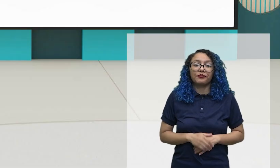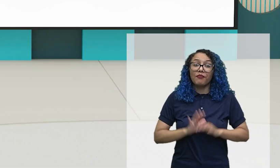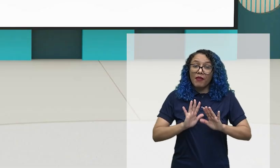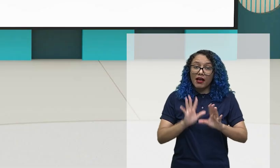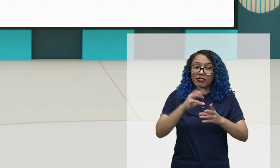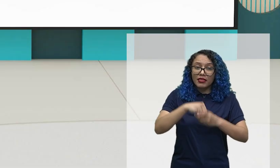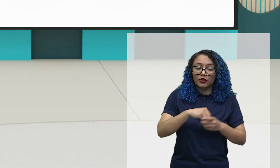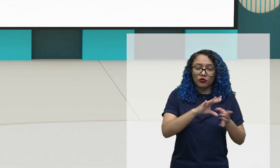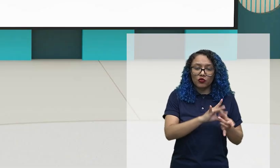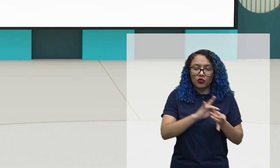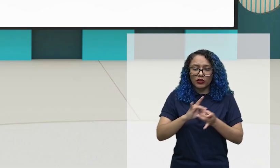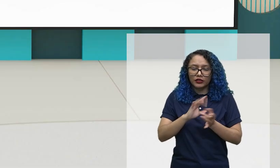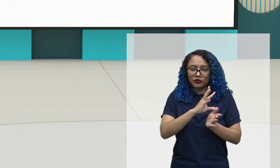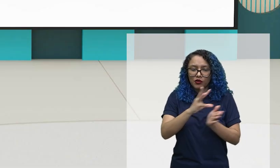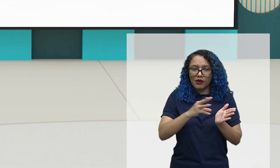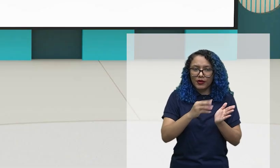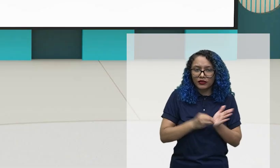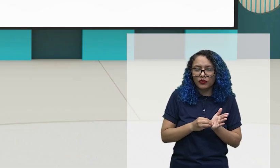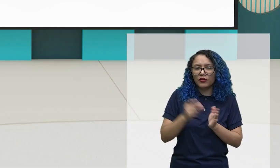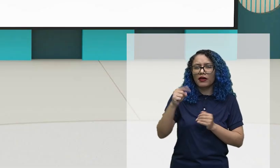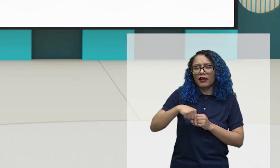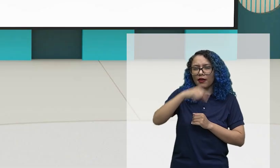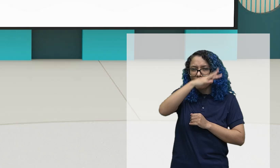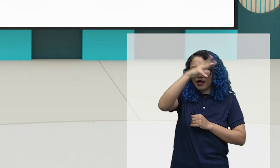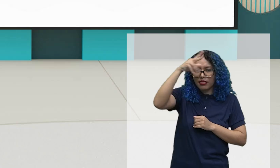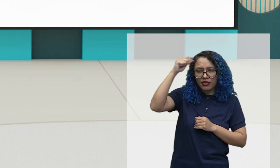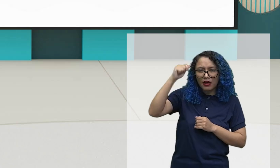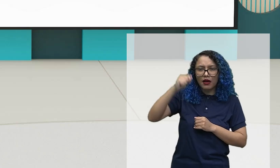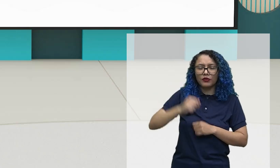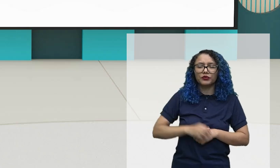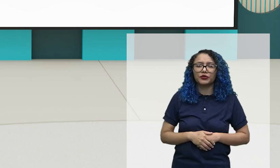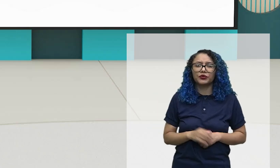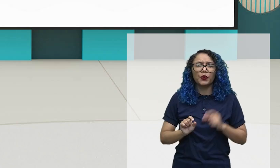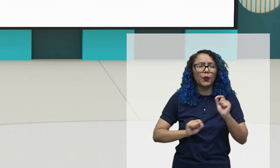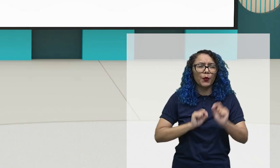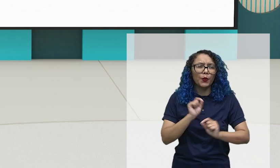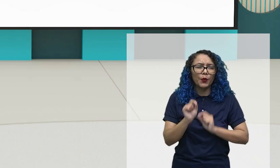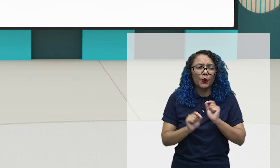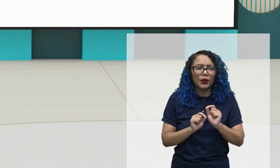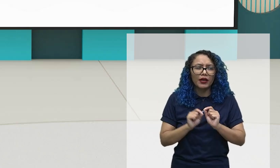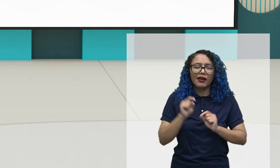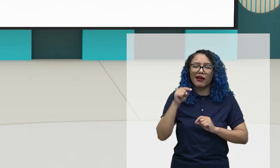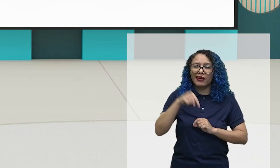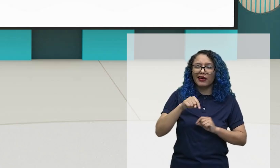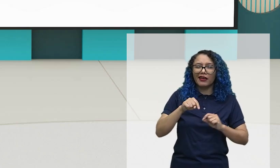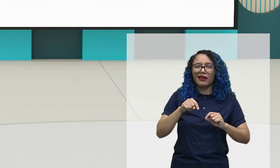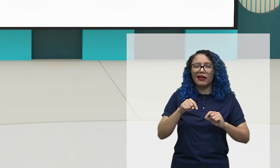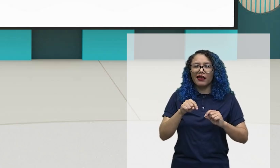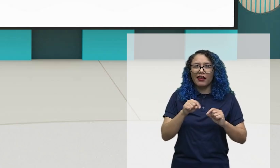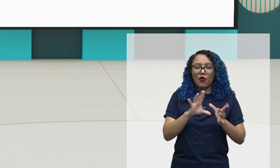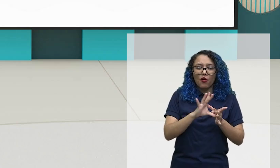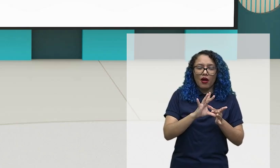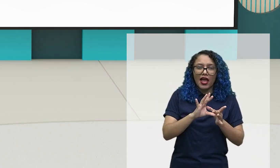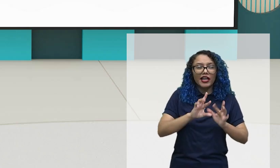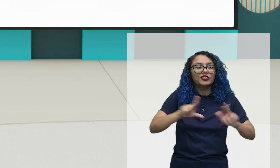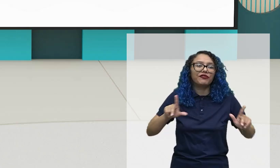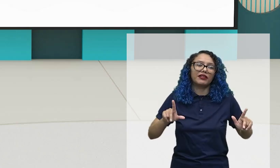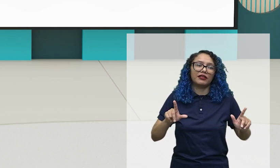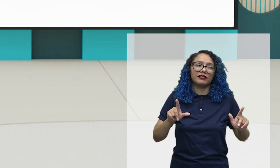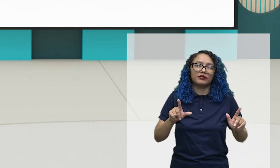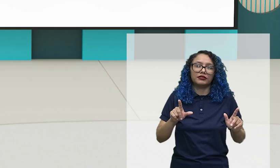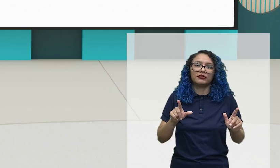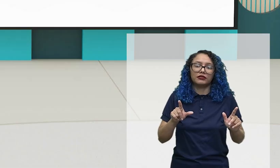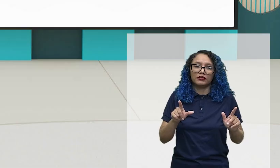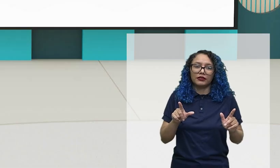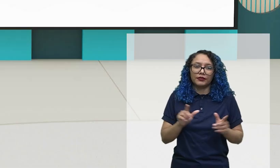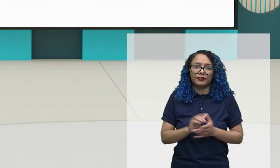a gente fala no nosso contexto amazônico e mais especificamente em Manaus, vamos perceber que nós não temos essa